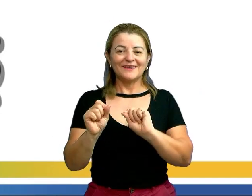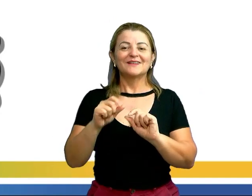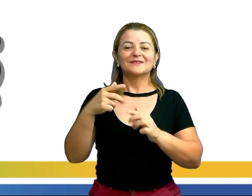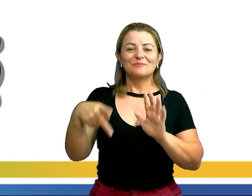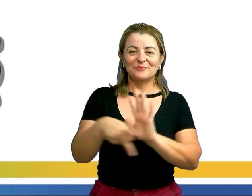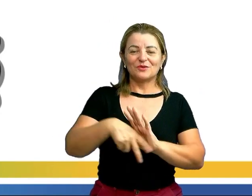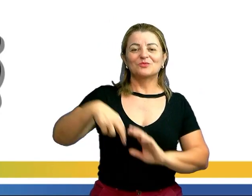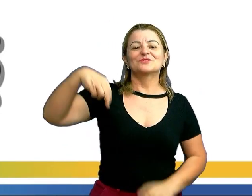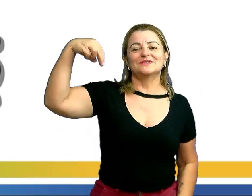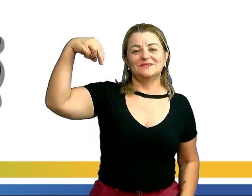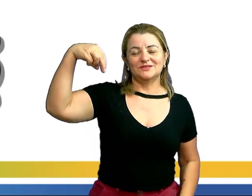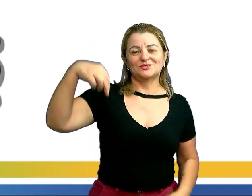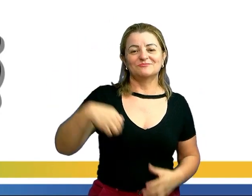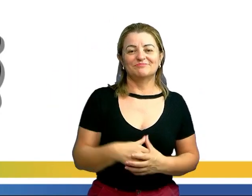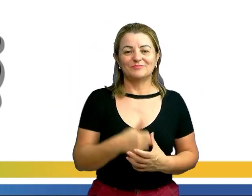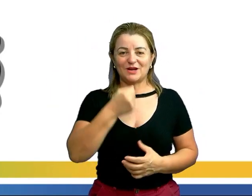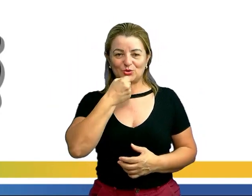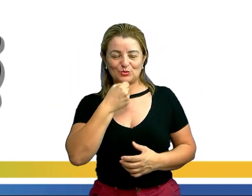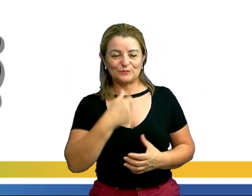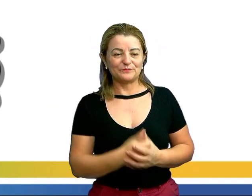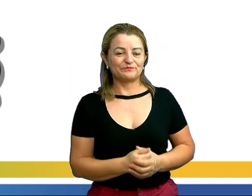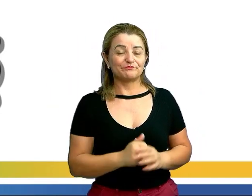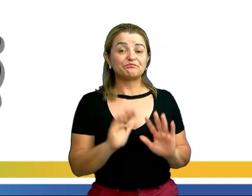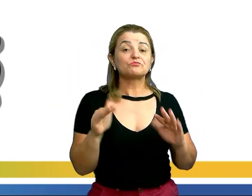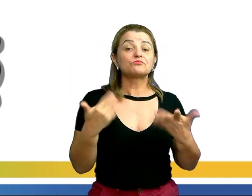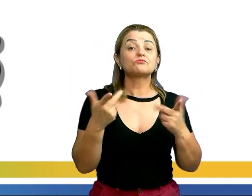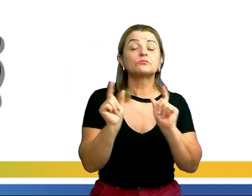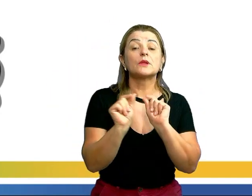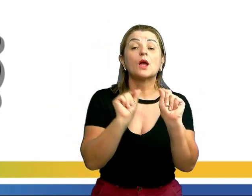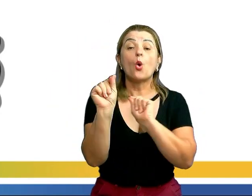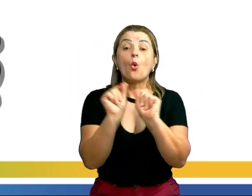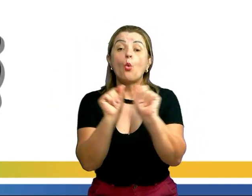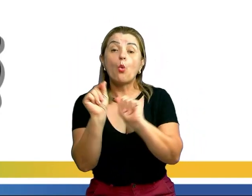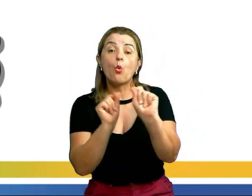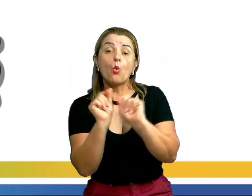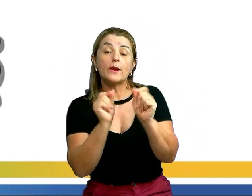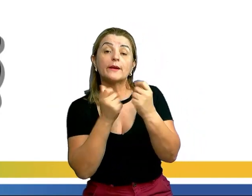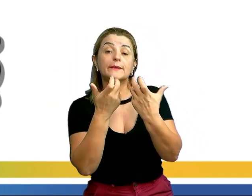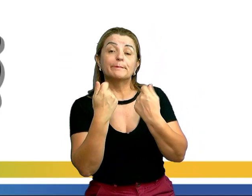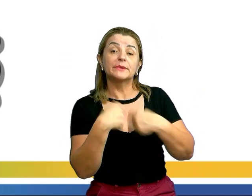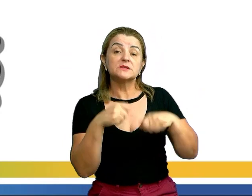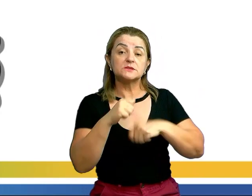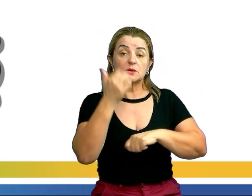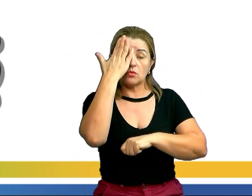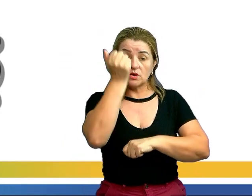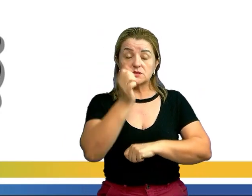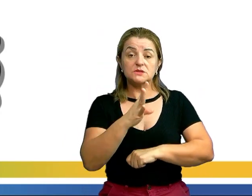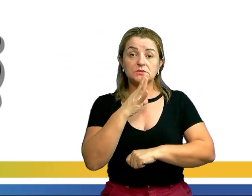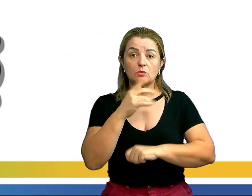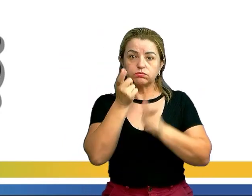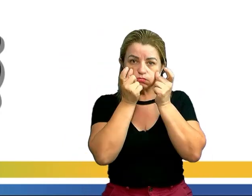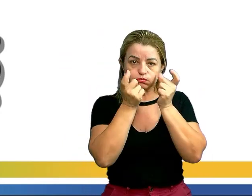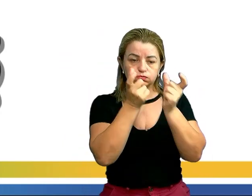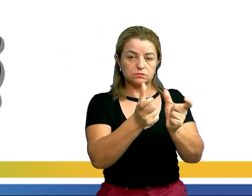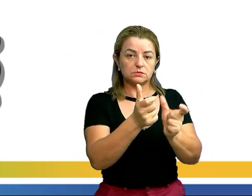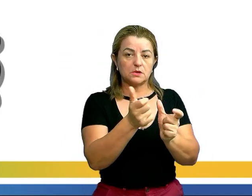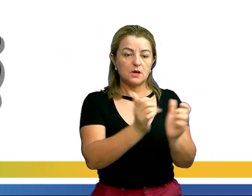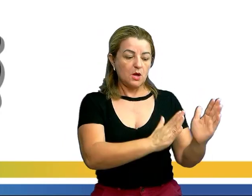aí para nós. Mas vamos ao que de interessante que esse Jânio Quadros deixou. Olha aí o período,